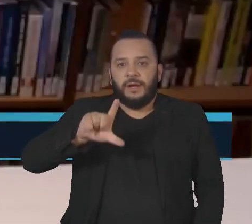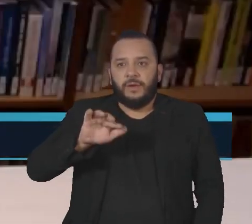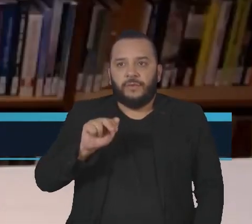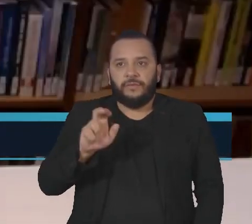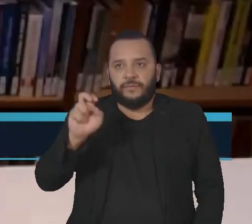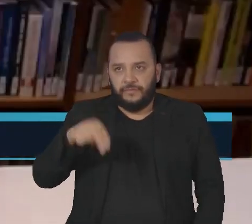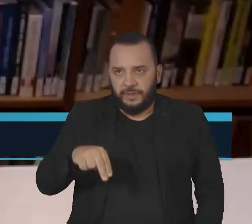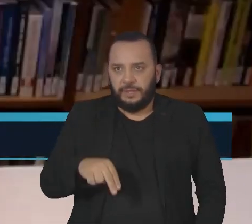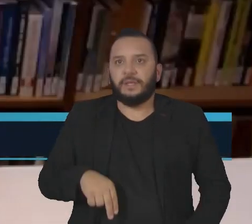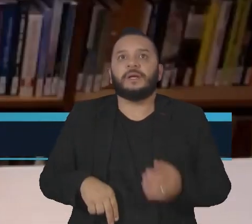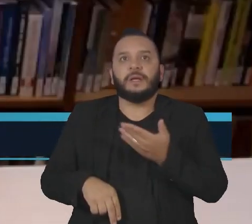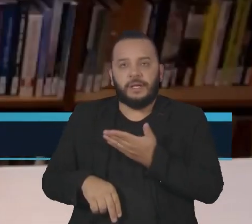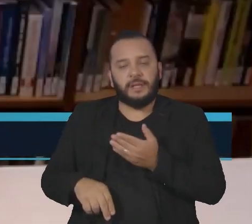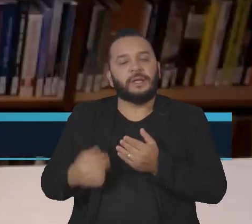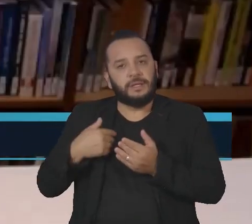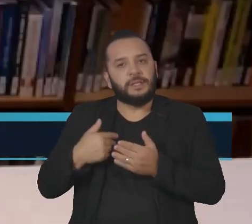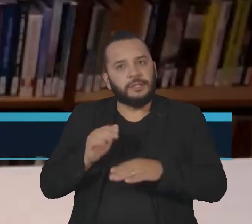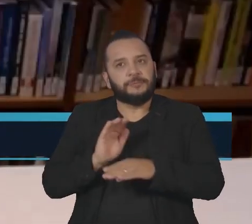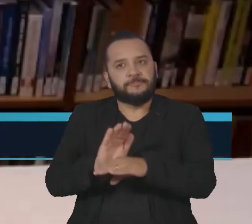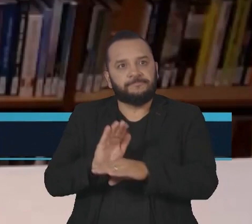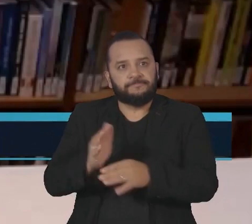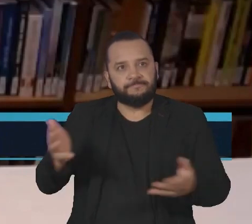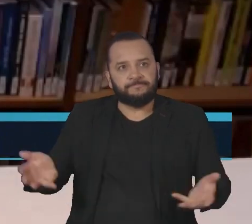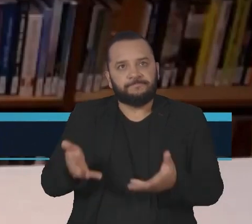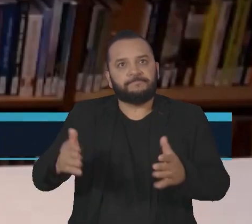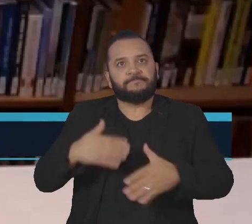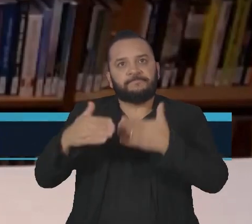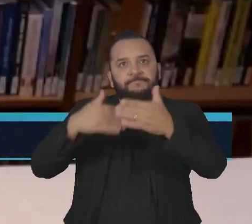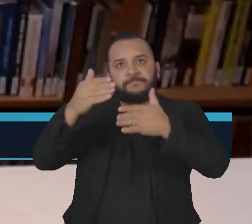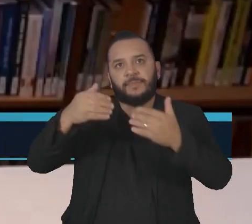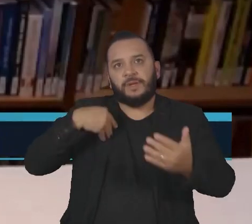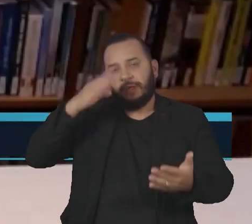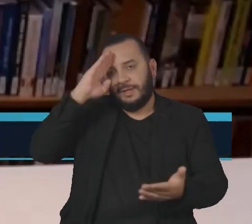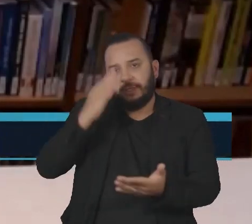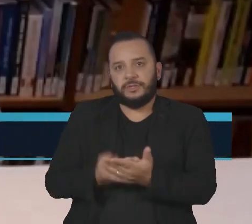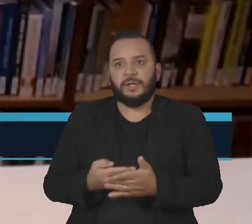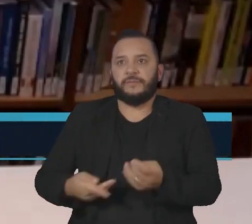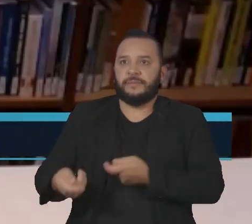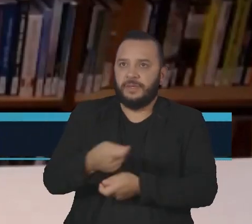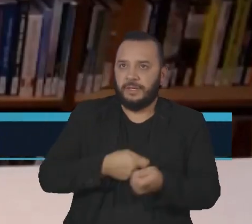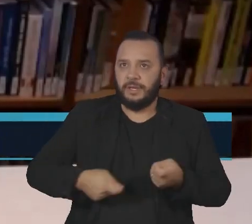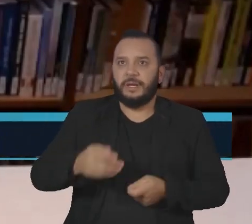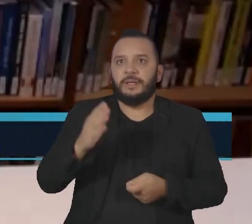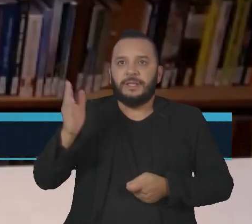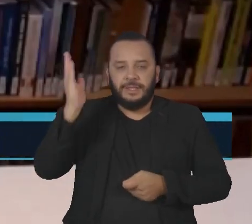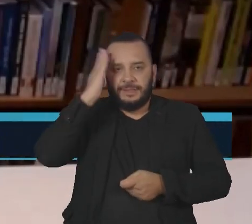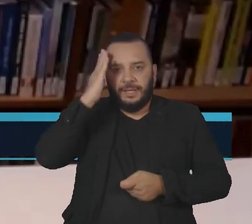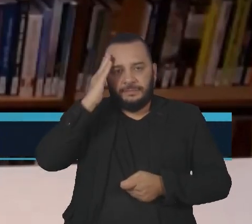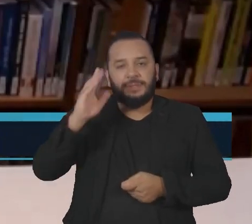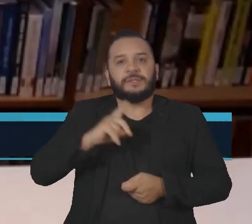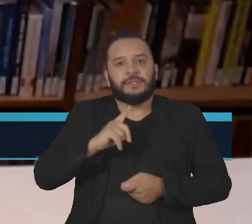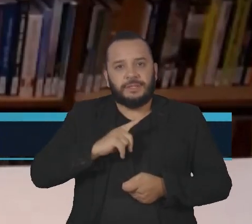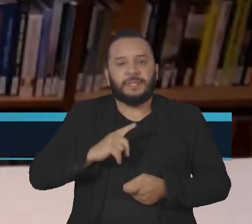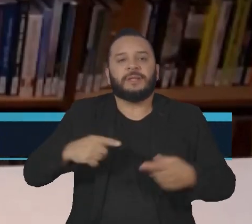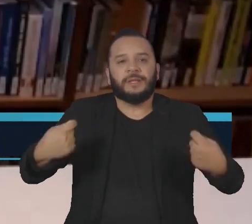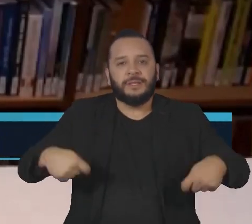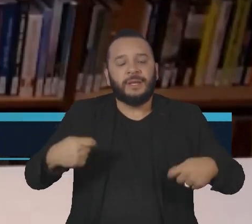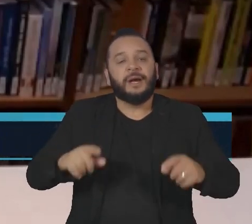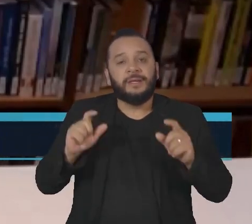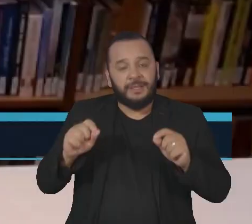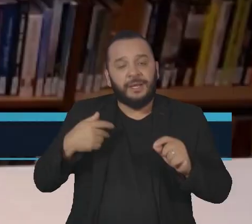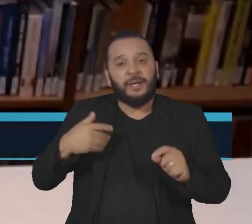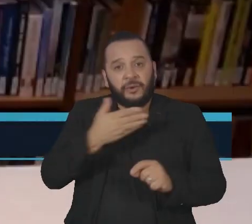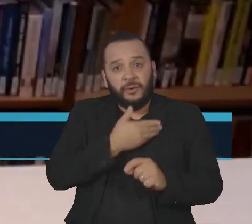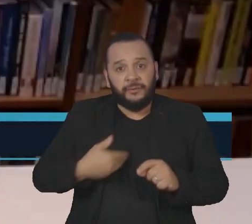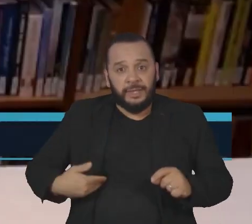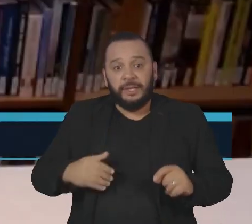à moda correta, digamos assim. Ele acreditava nos mercados, ele sabia que tinha necessidade de intervenção estatal em alguns momentos,